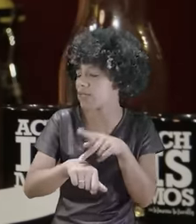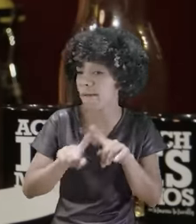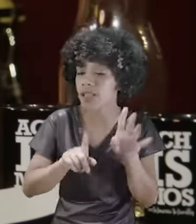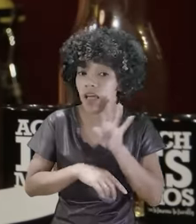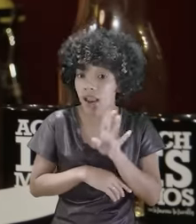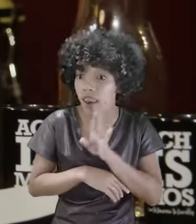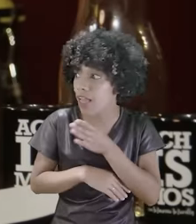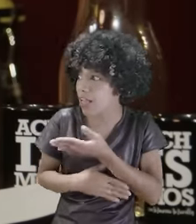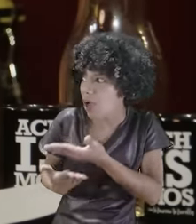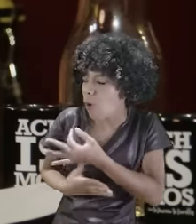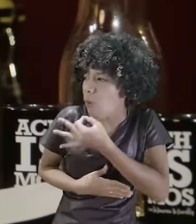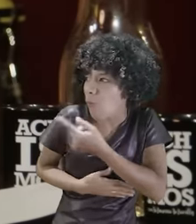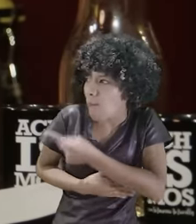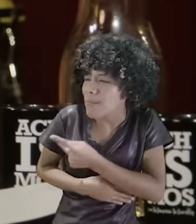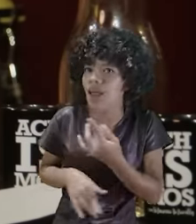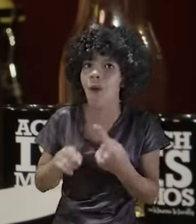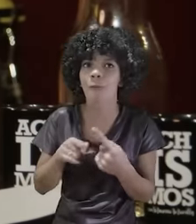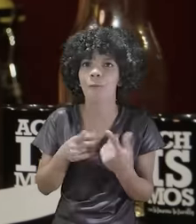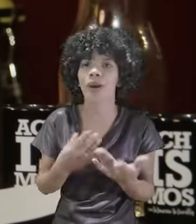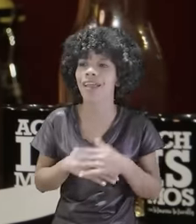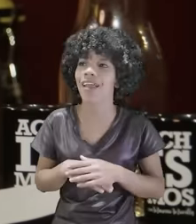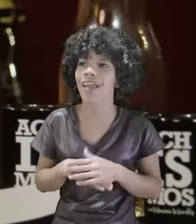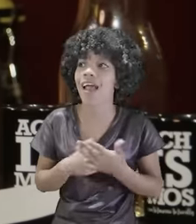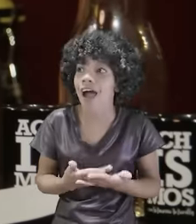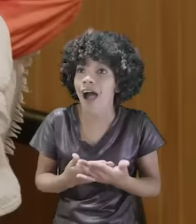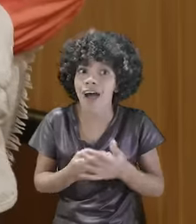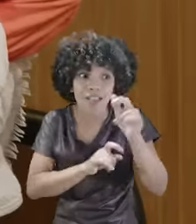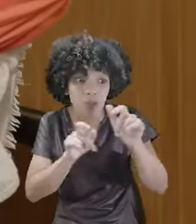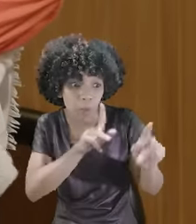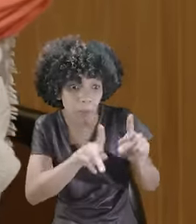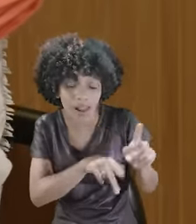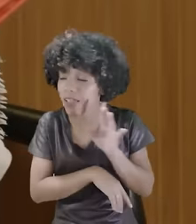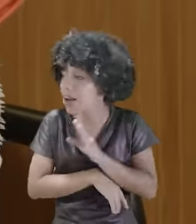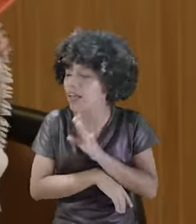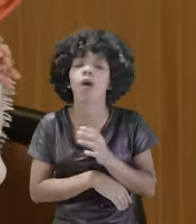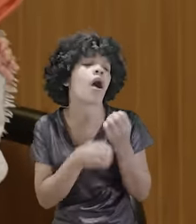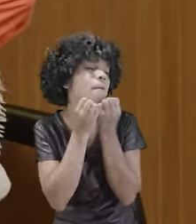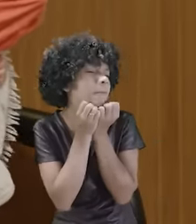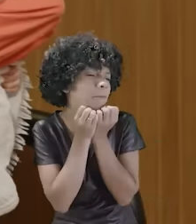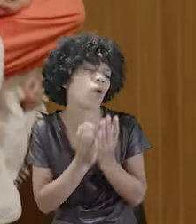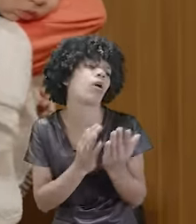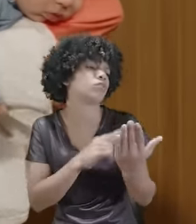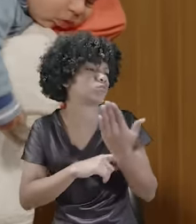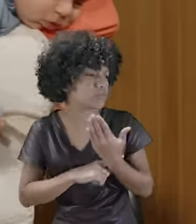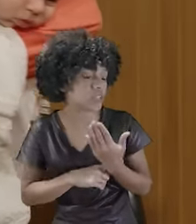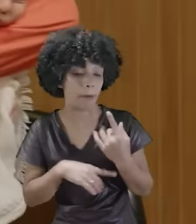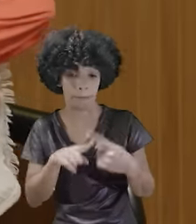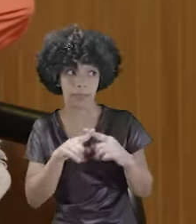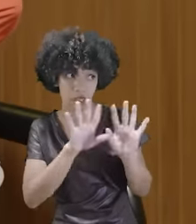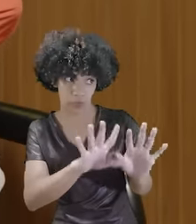as aí é muito legal hoje da sua boca o quanto o nosso povo é legal eles muito bom eles ajuda muito